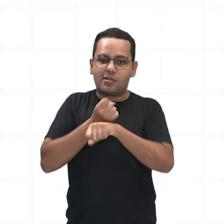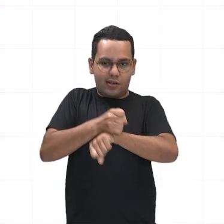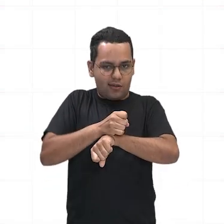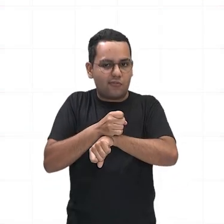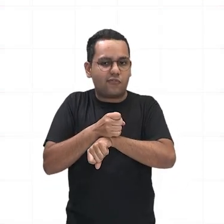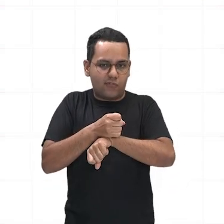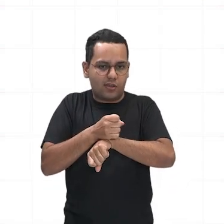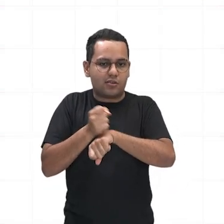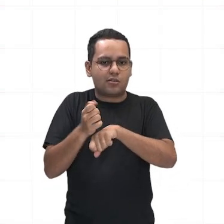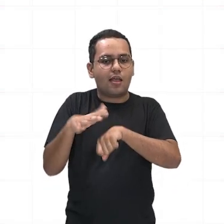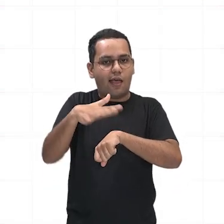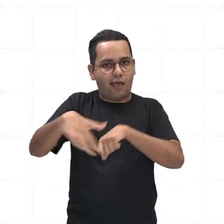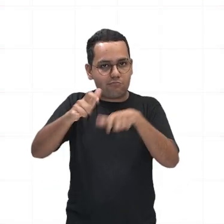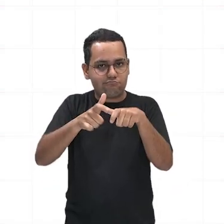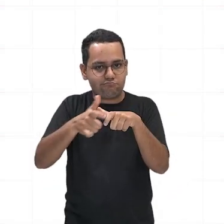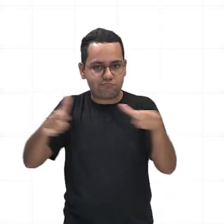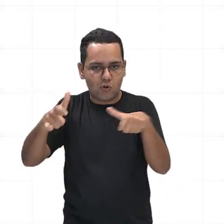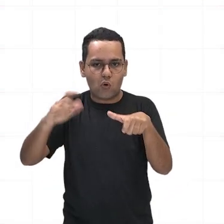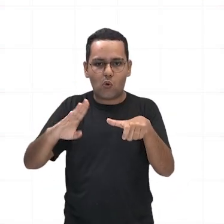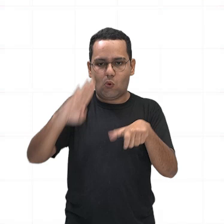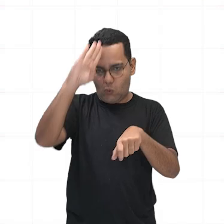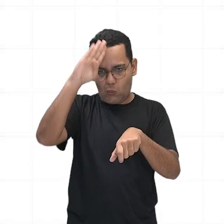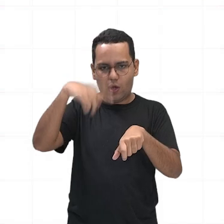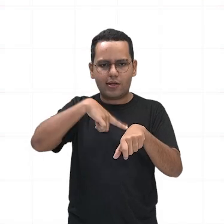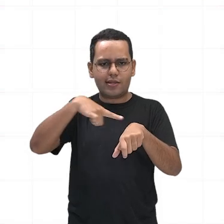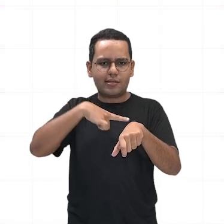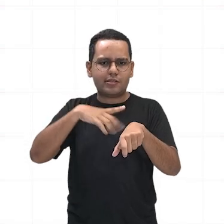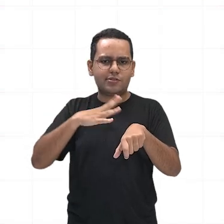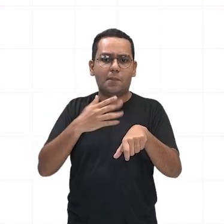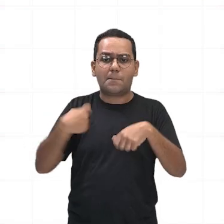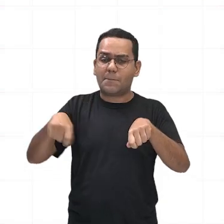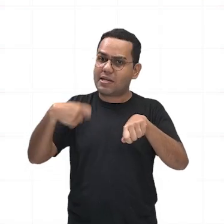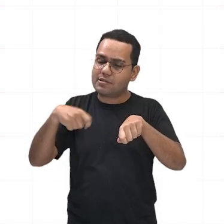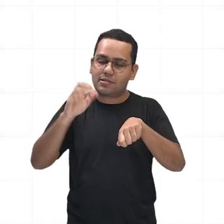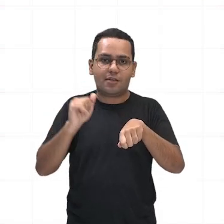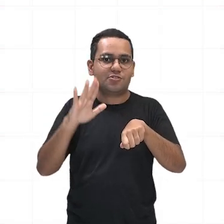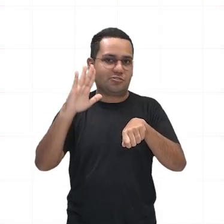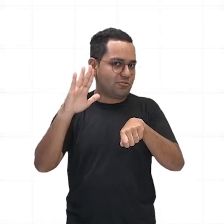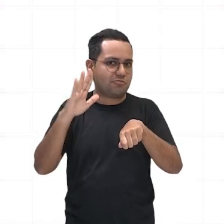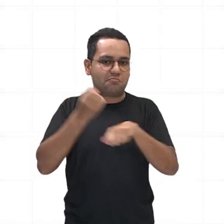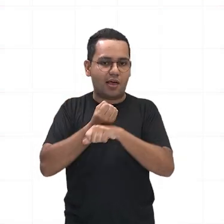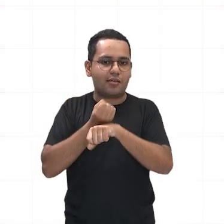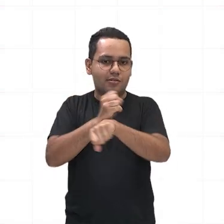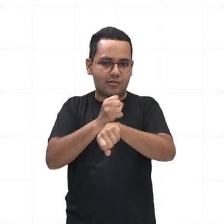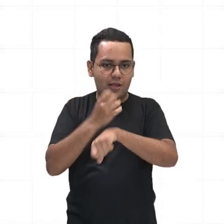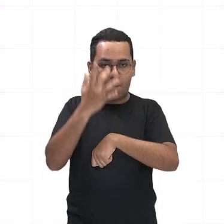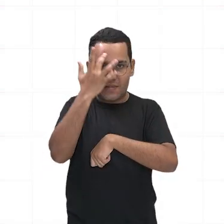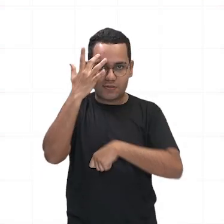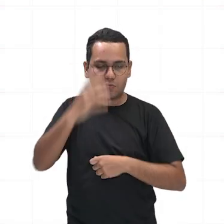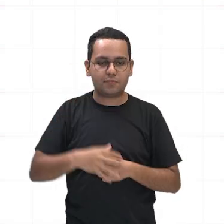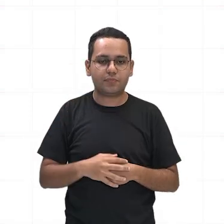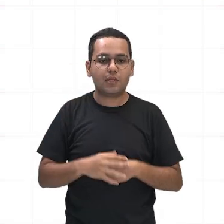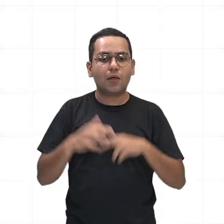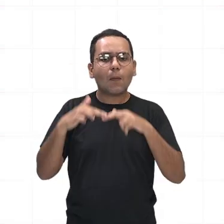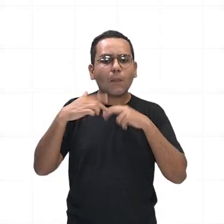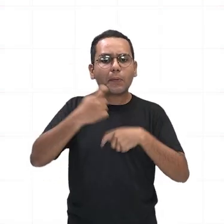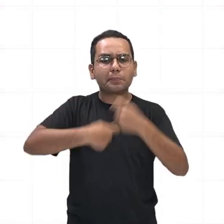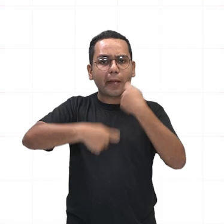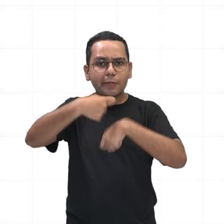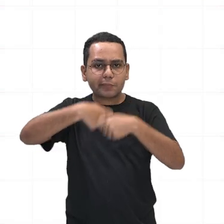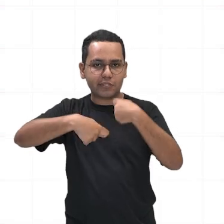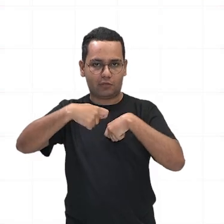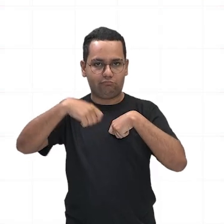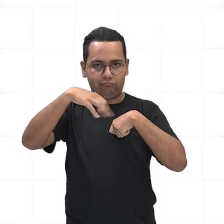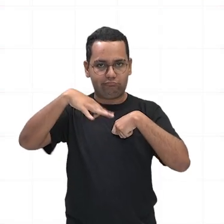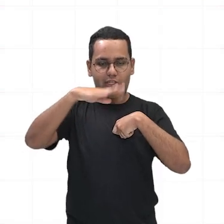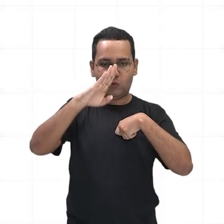Romano dificultou a obtenção de mais escravos para o Império. Os administradores romanos foram incapazes de